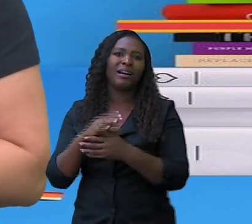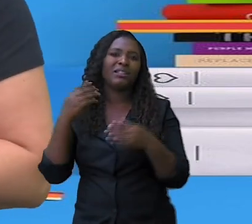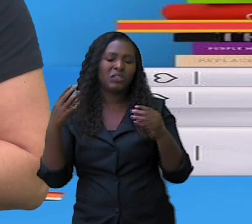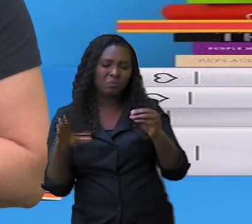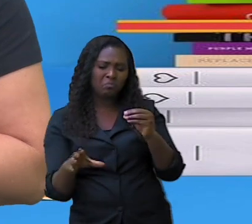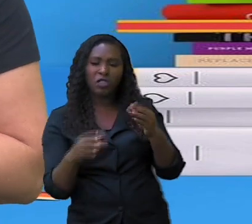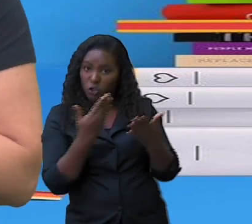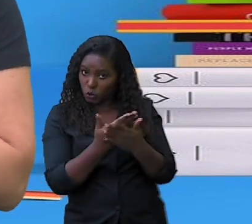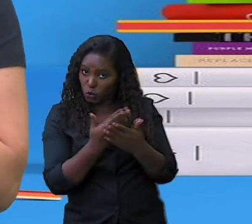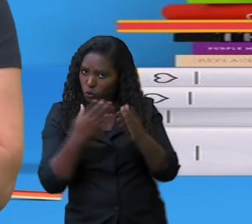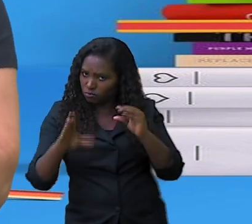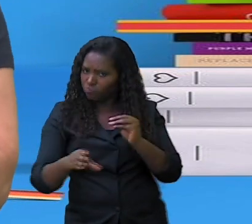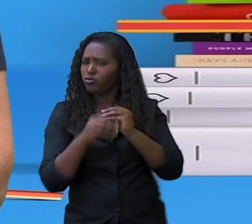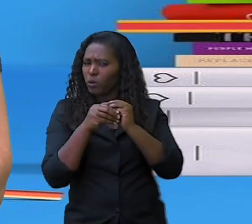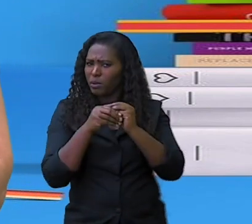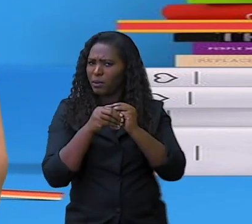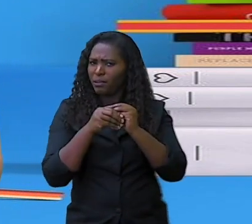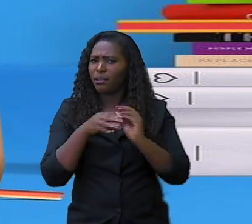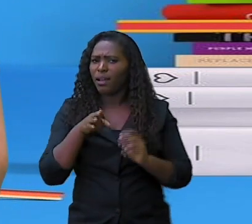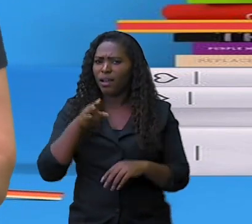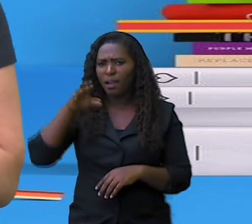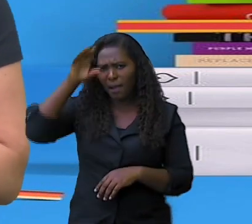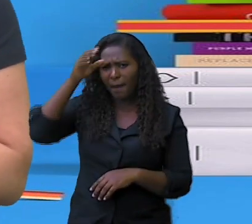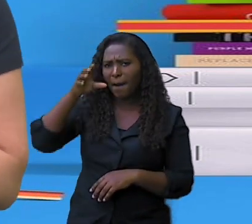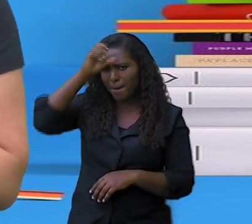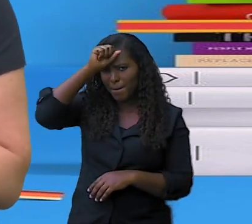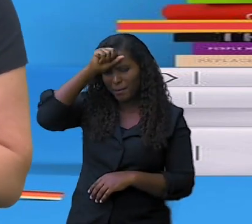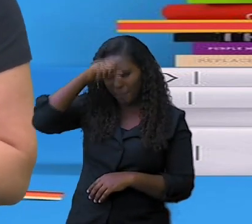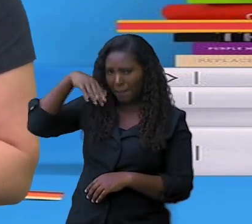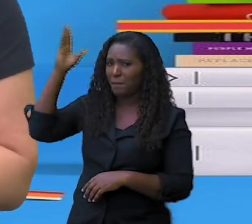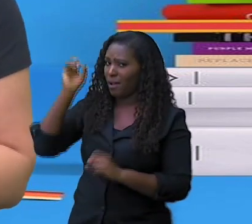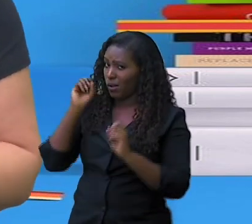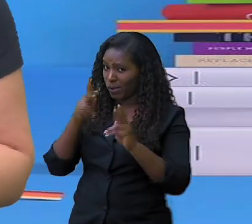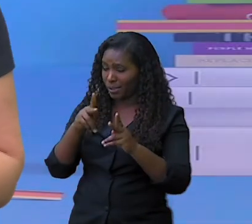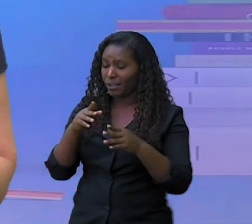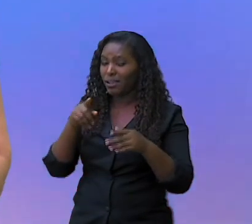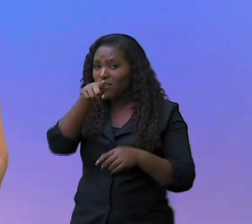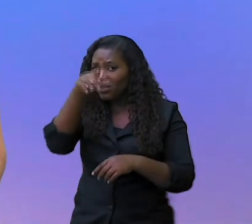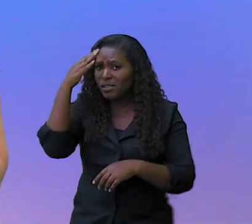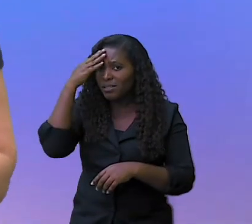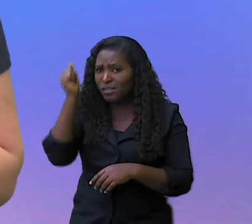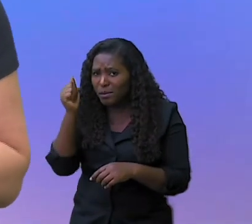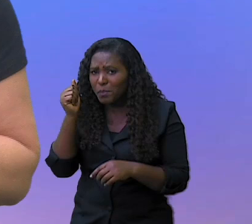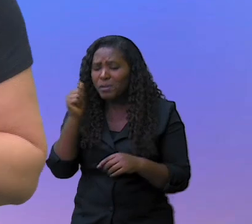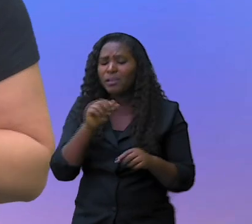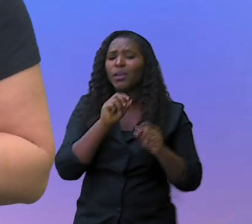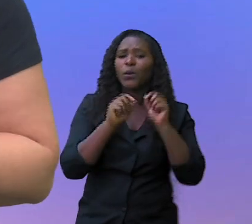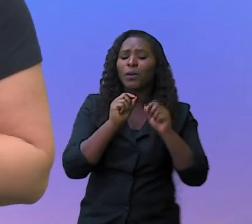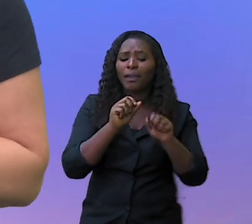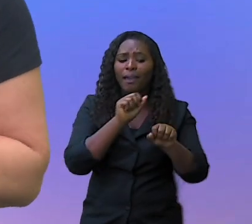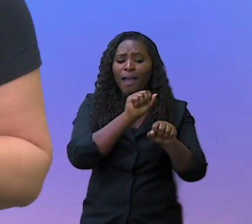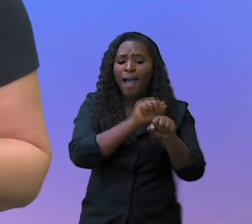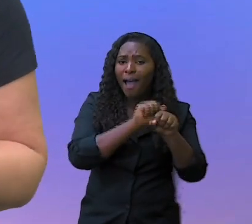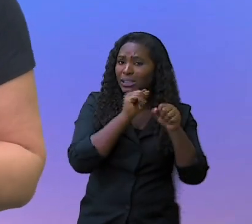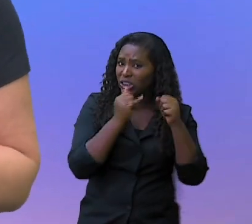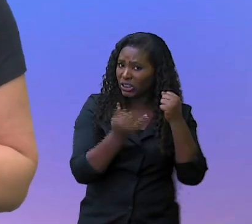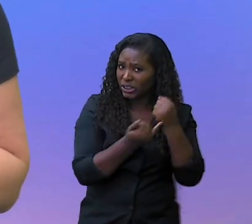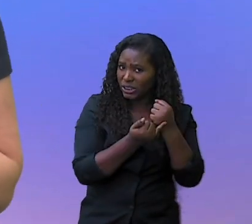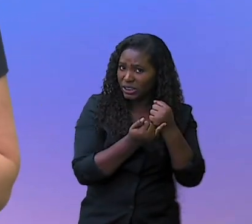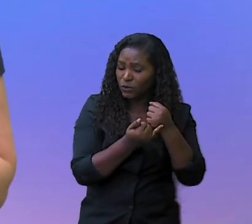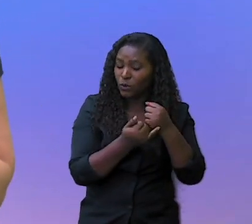nossos estudos. Muito bem. E você sabia, então, que o adjetivo, ele também tem uma função aí